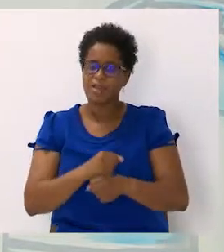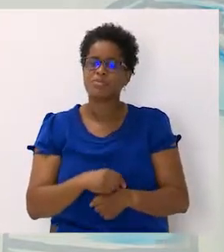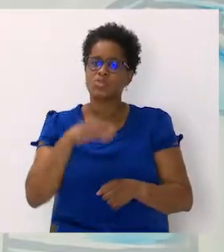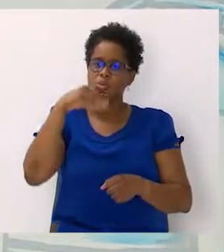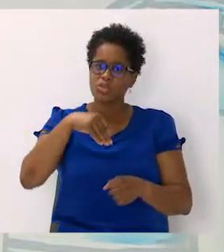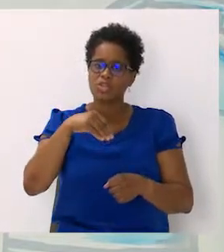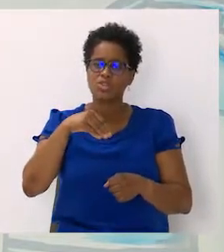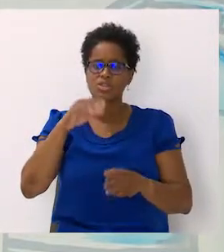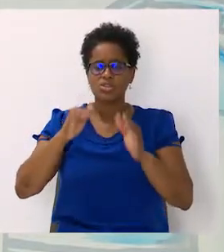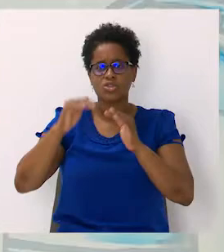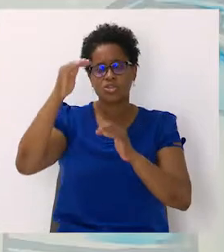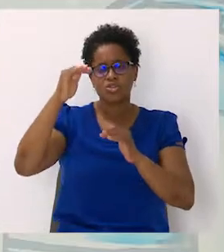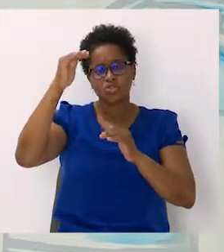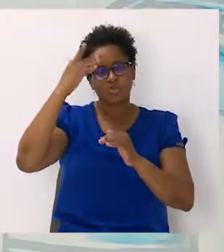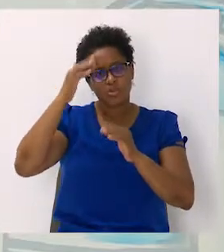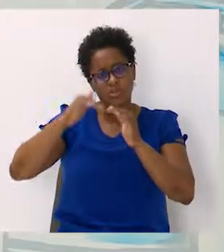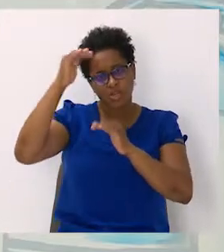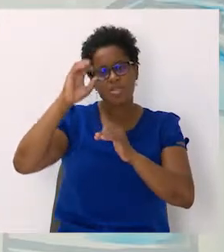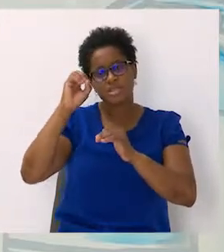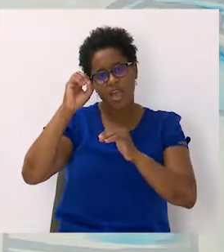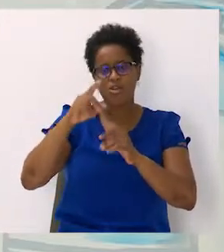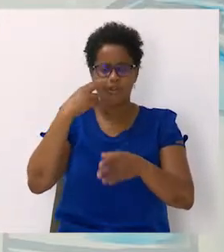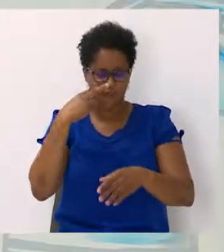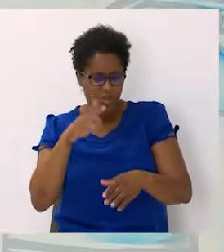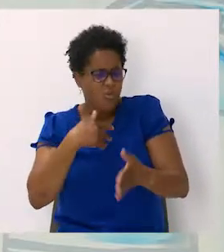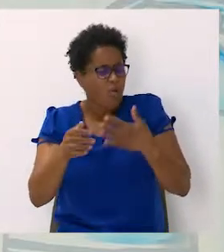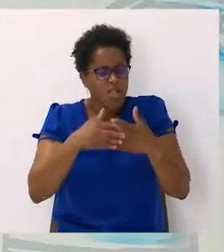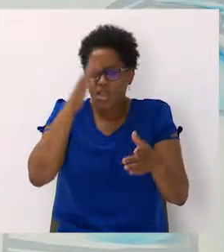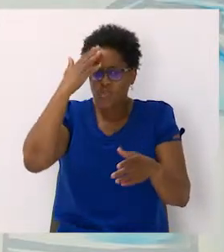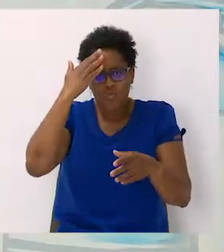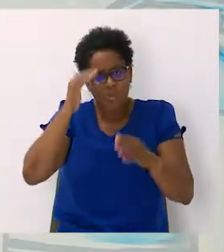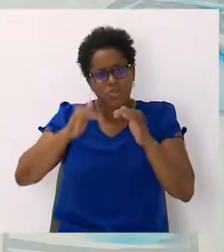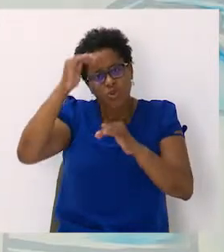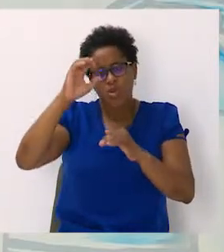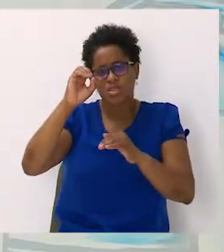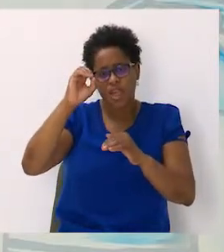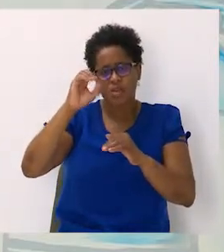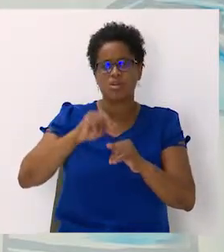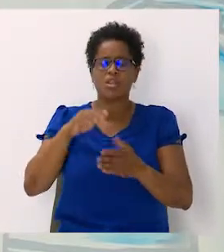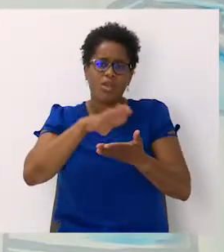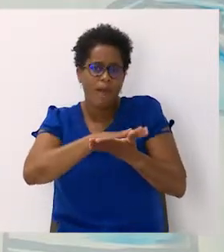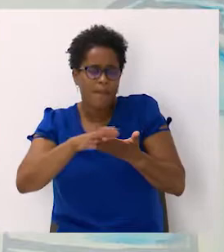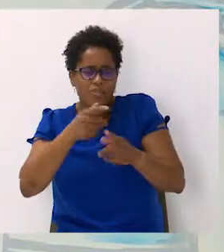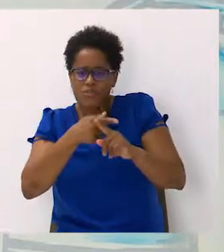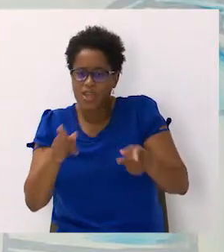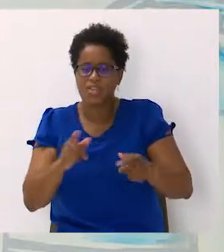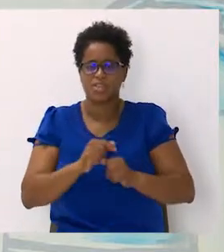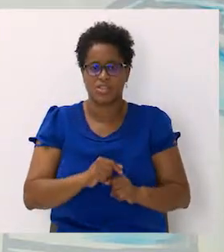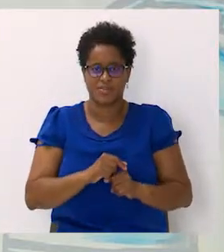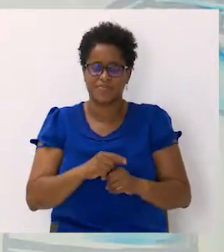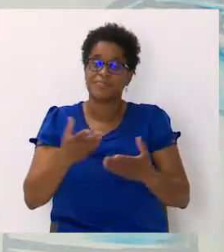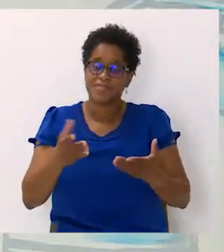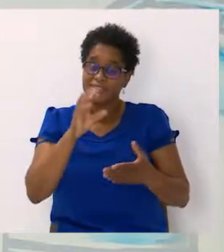potência de expoente zero. Vimos que qualquer potência, qualquer número de expoente zero com a base